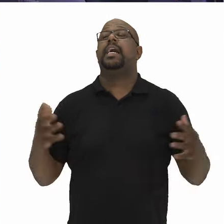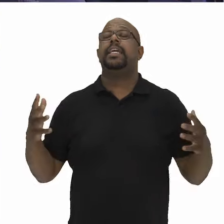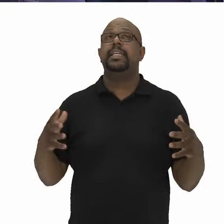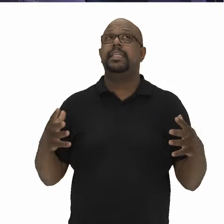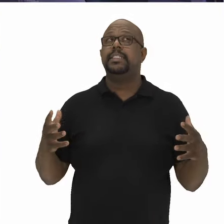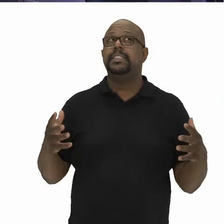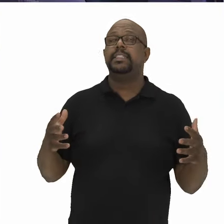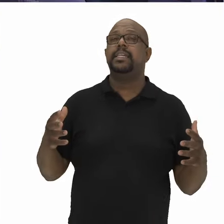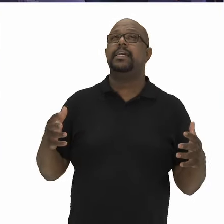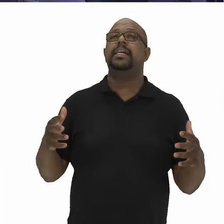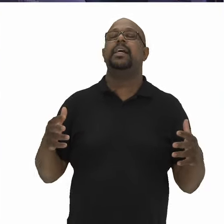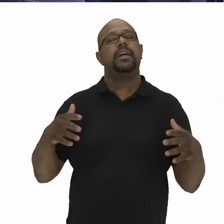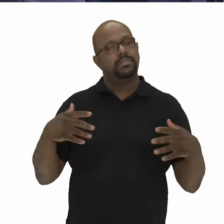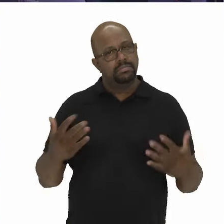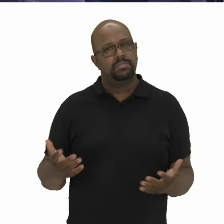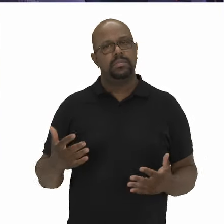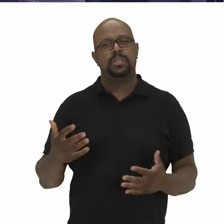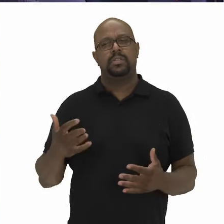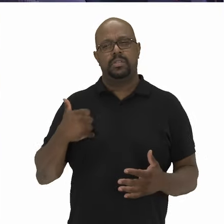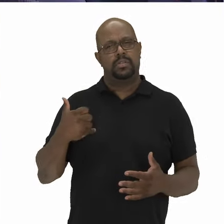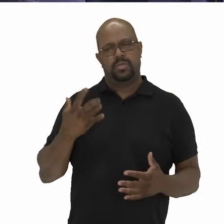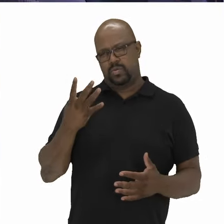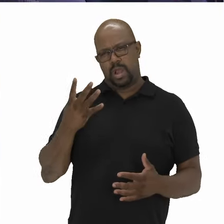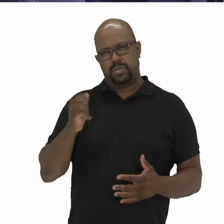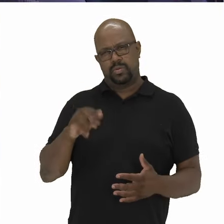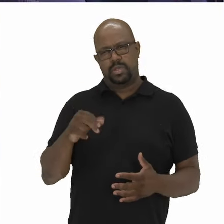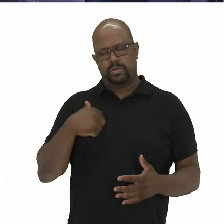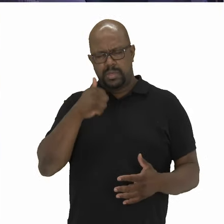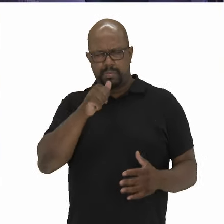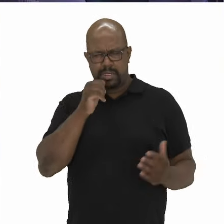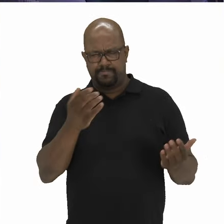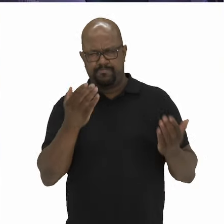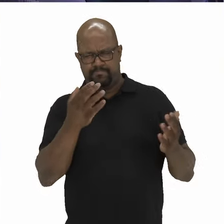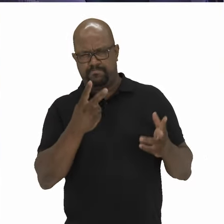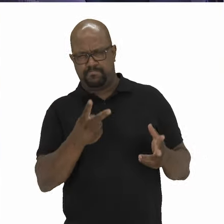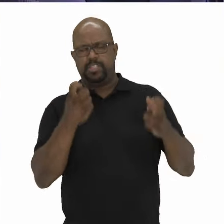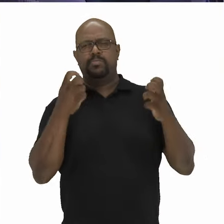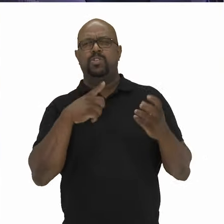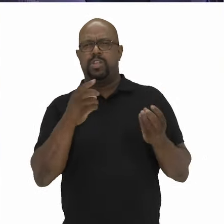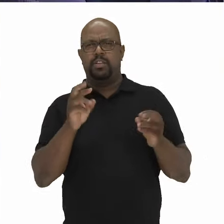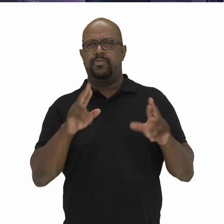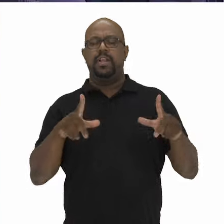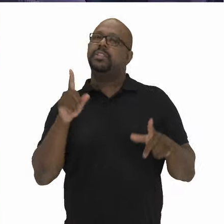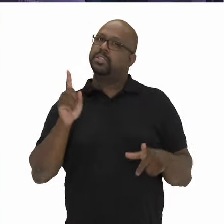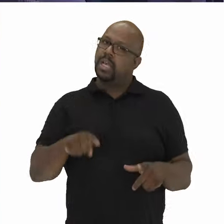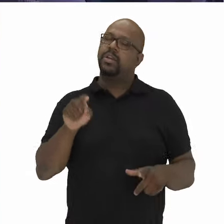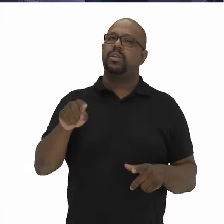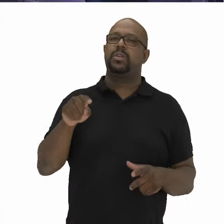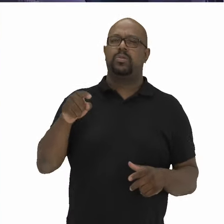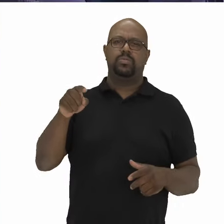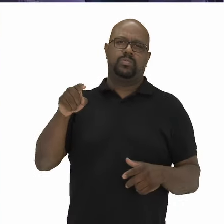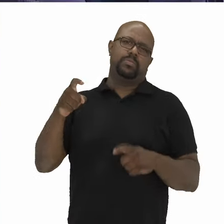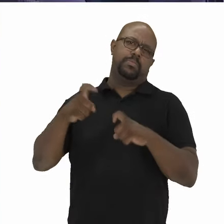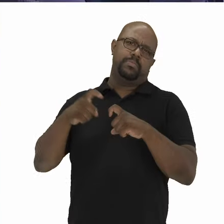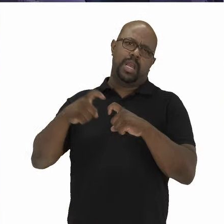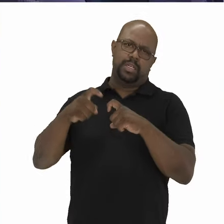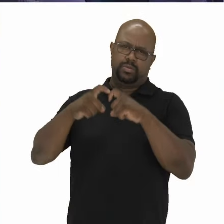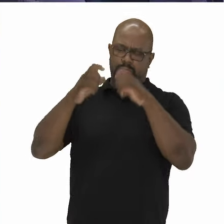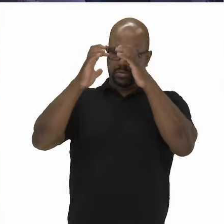aí eh a partir dos 4 anos qu minha mãe percebeu que tinha alguma coisa diferente era isso que os